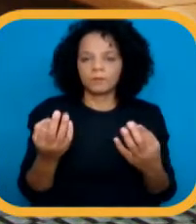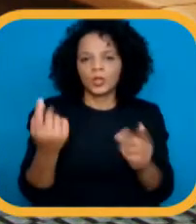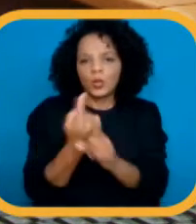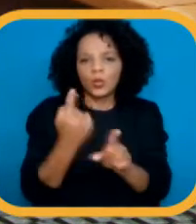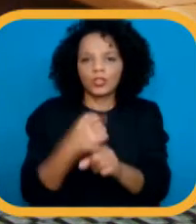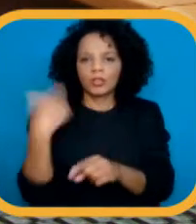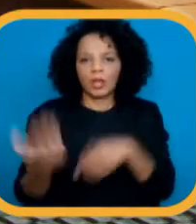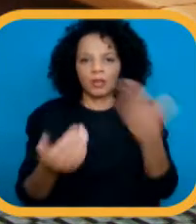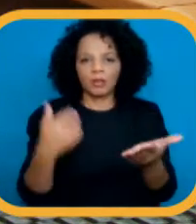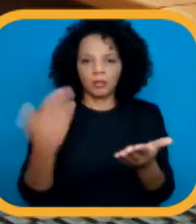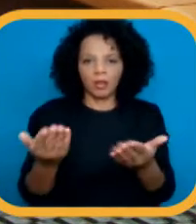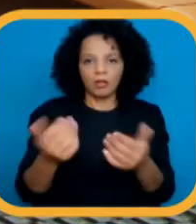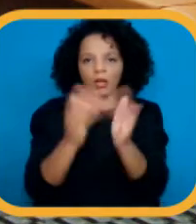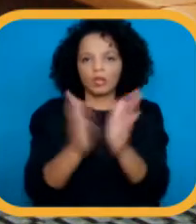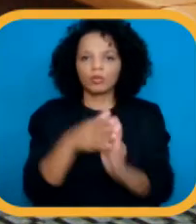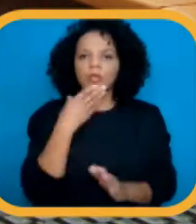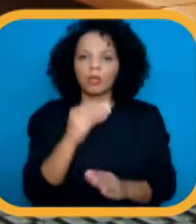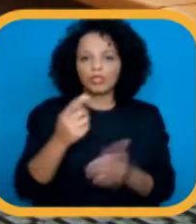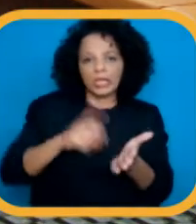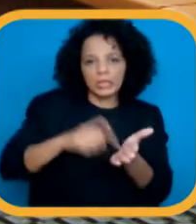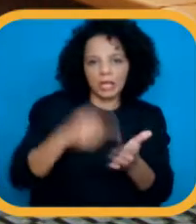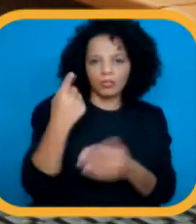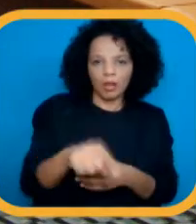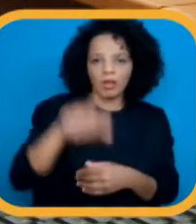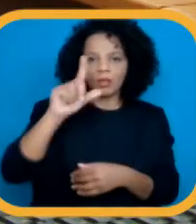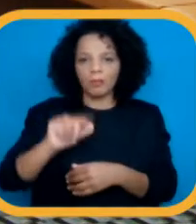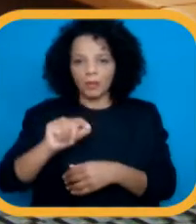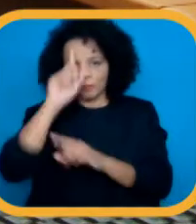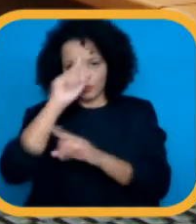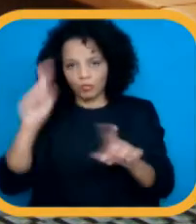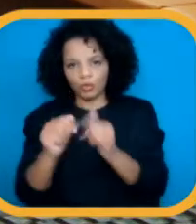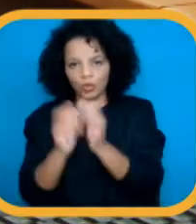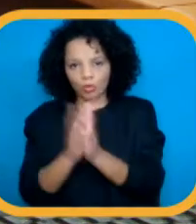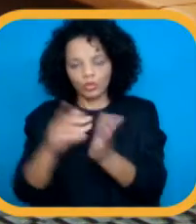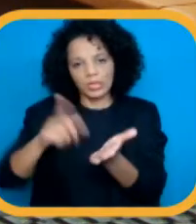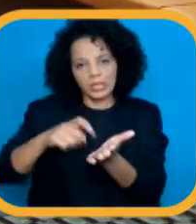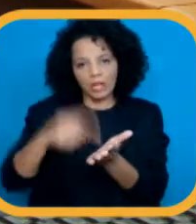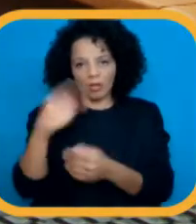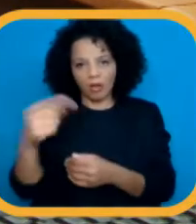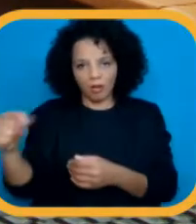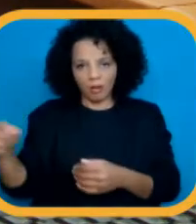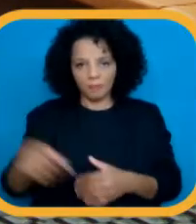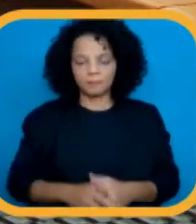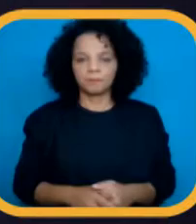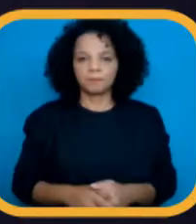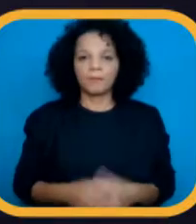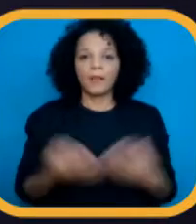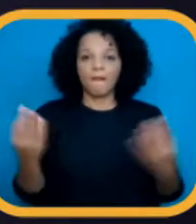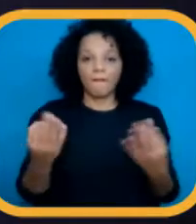disponibilizar equipamentos a todos os alunos que precisavam e a todos os professores que